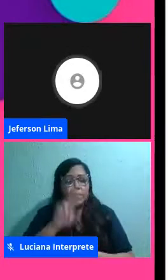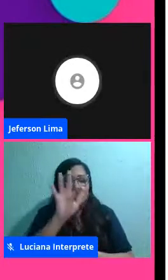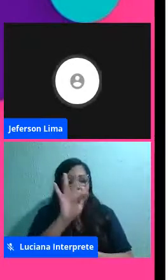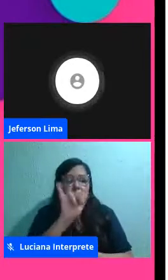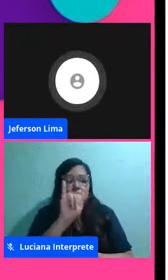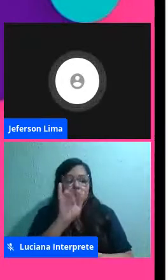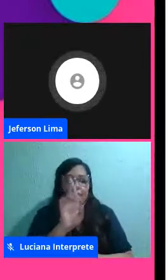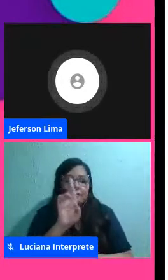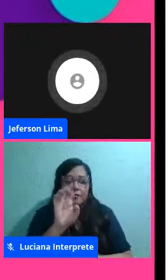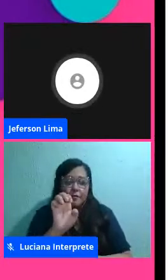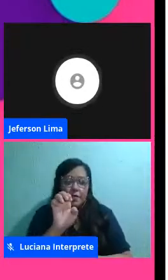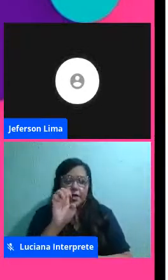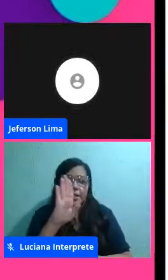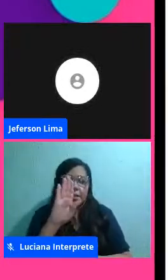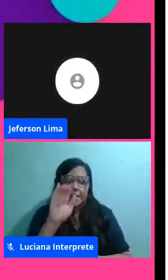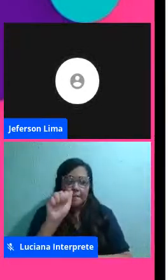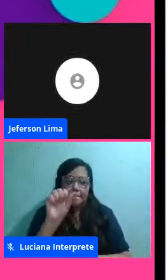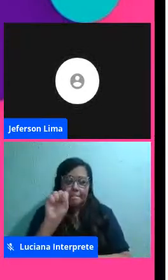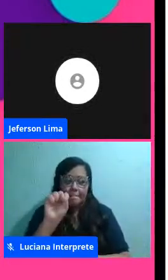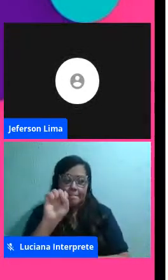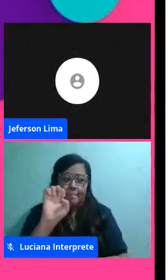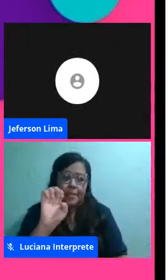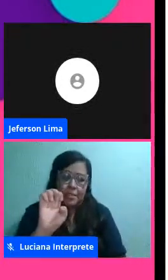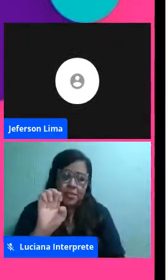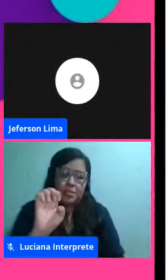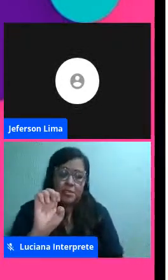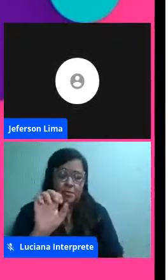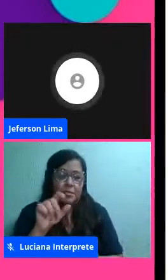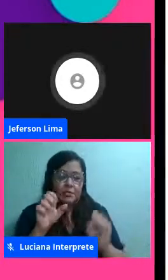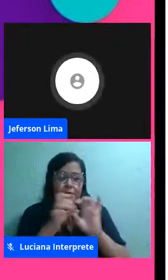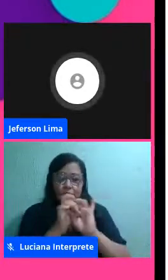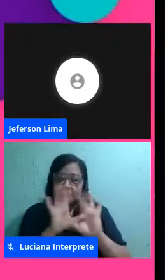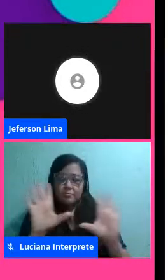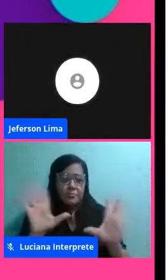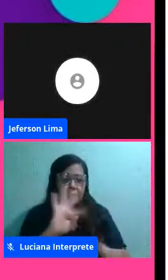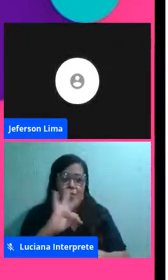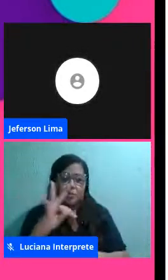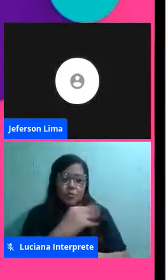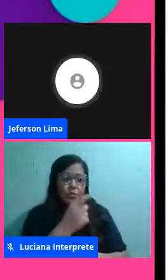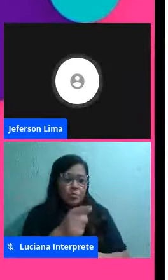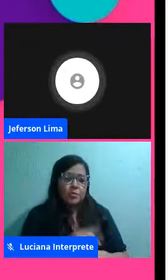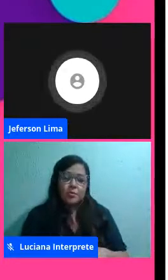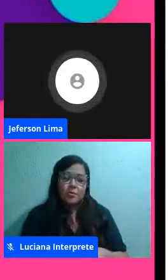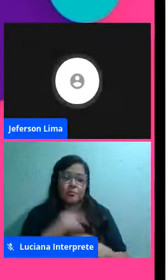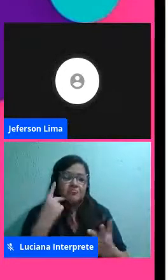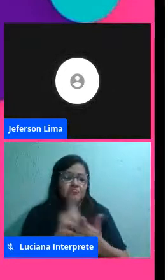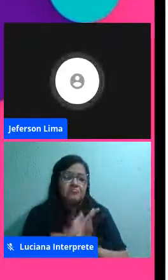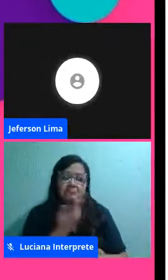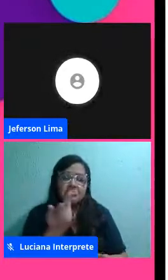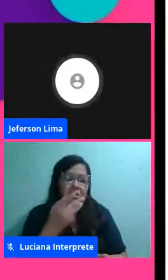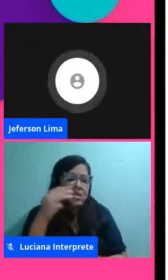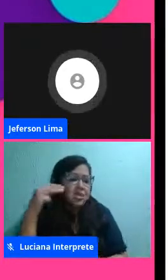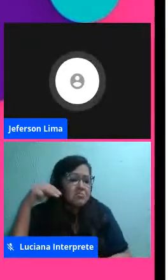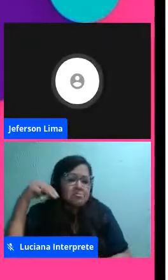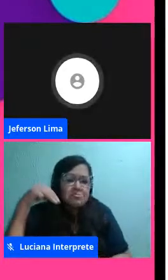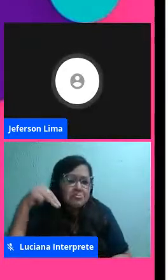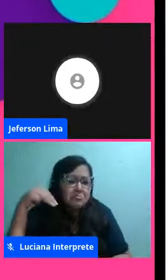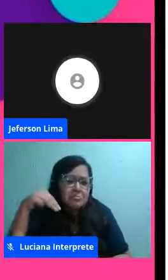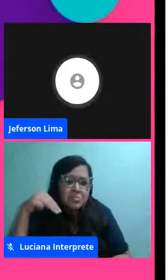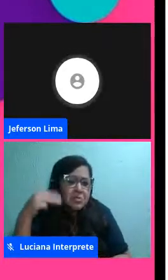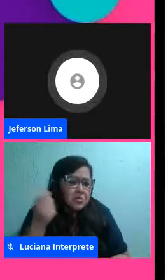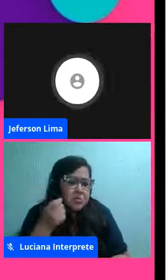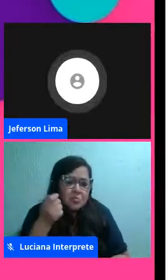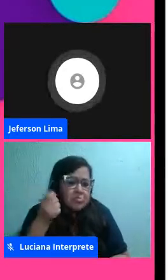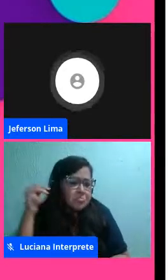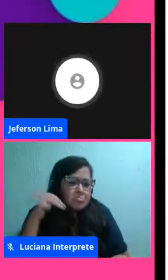API para todo mundo agora aqui, questão de minutos, Vocês acreditariam? É uma premissa um